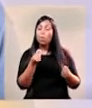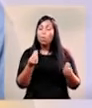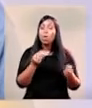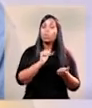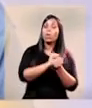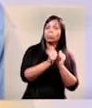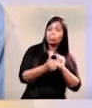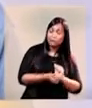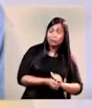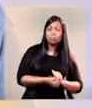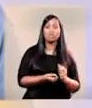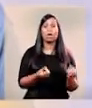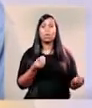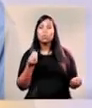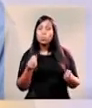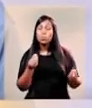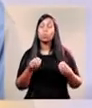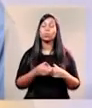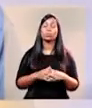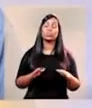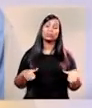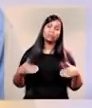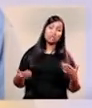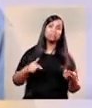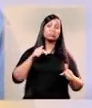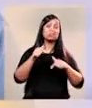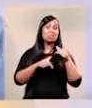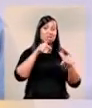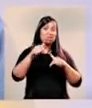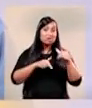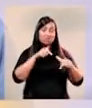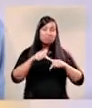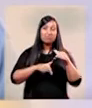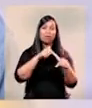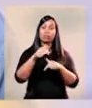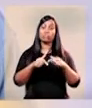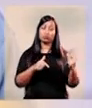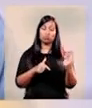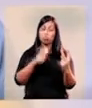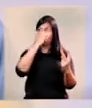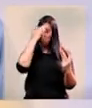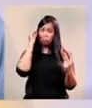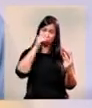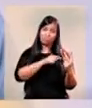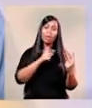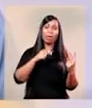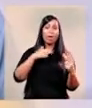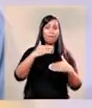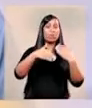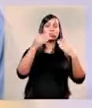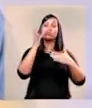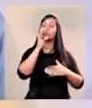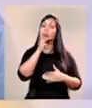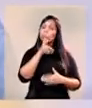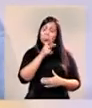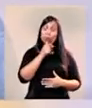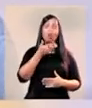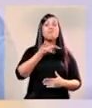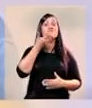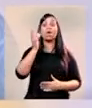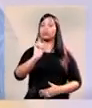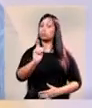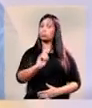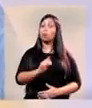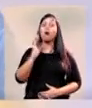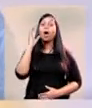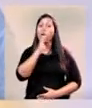que vai ser a adaptação. Então, é assim, trabalhamos com o casal, que é um processo longo, não é fácil, não